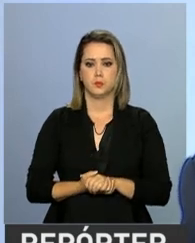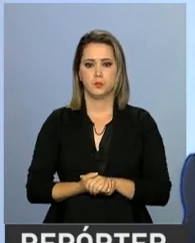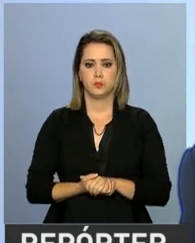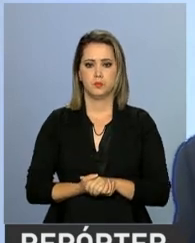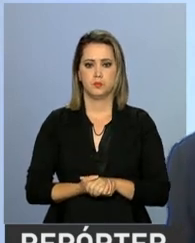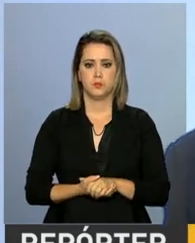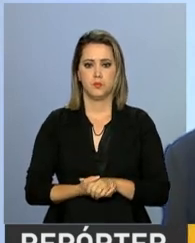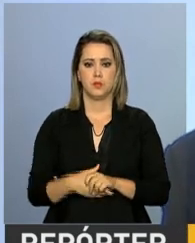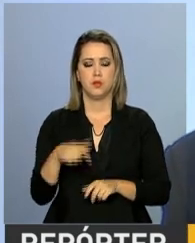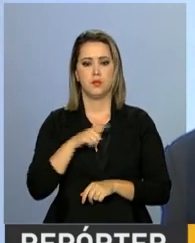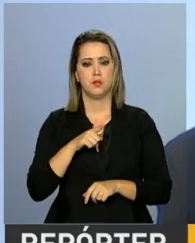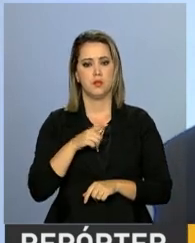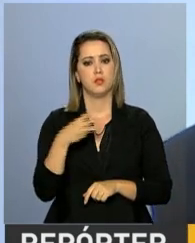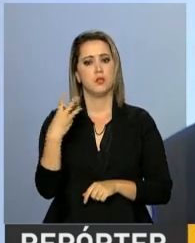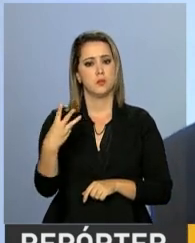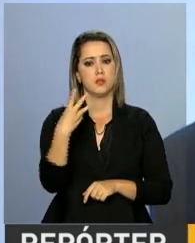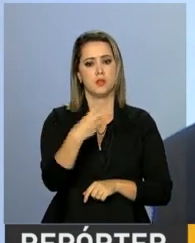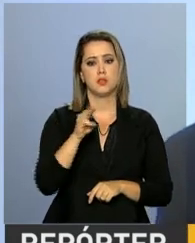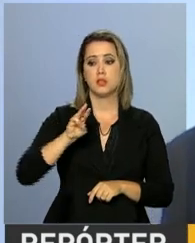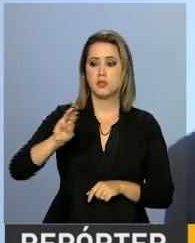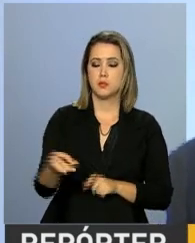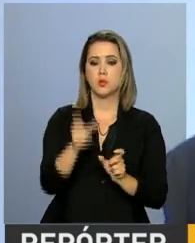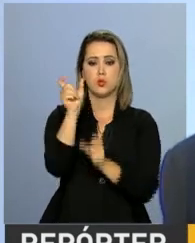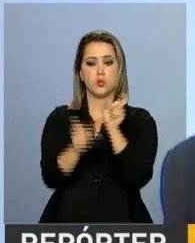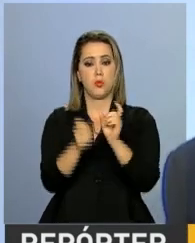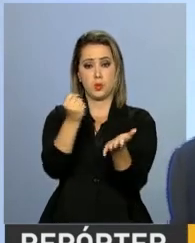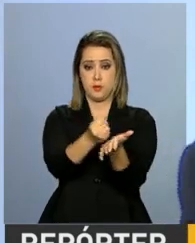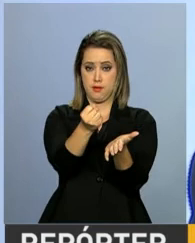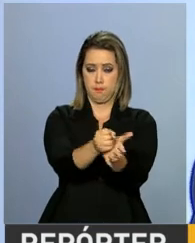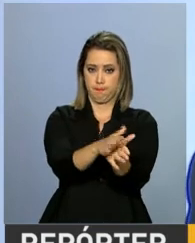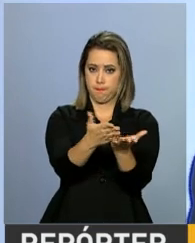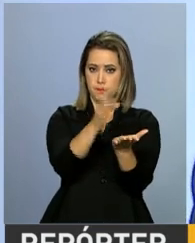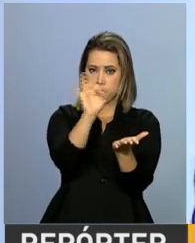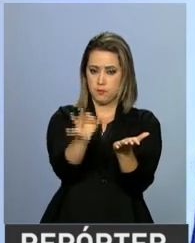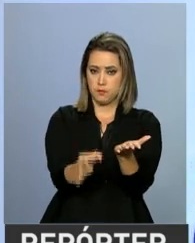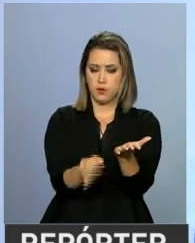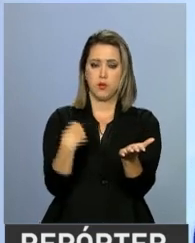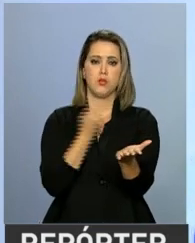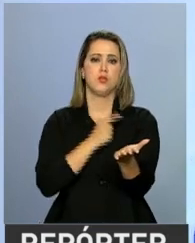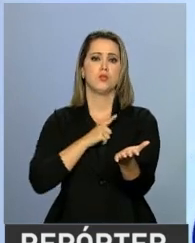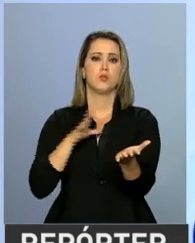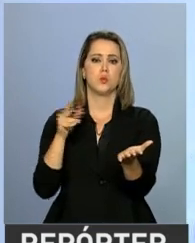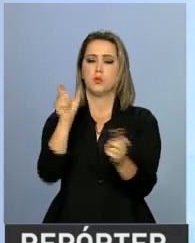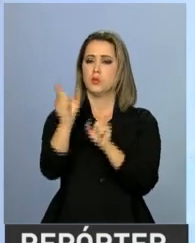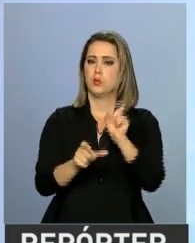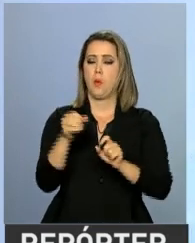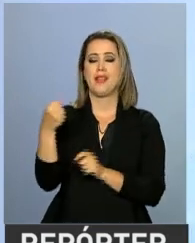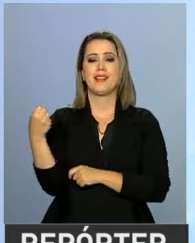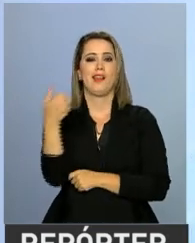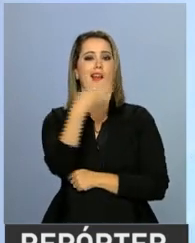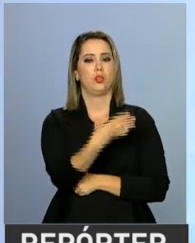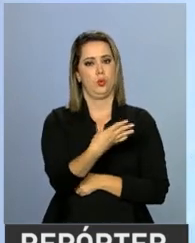33 milhões que são empregadas formalmente na carteira de trabalho nós temos como todo mundo sabe 14